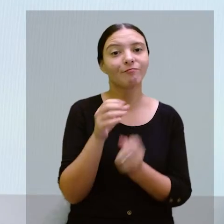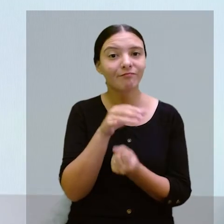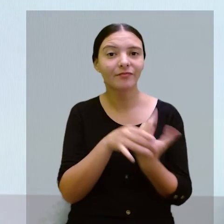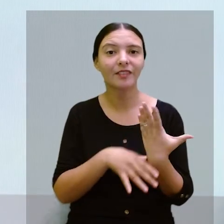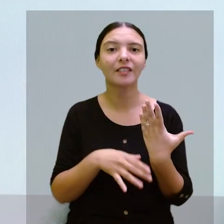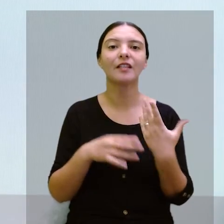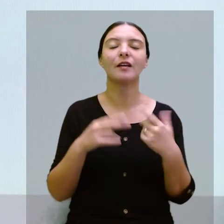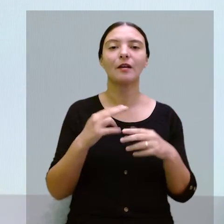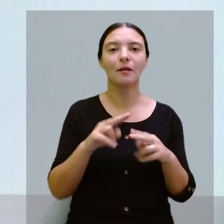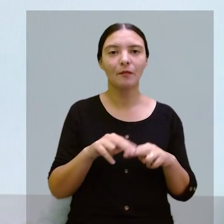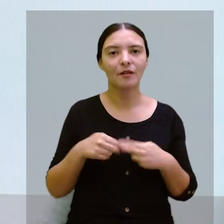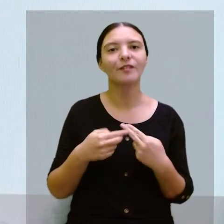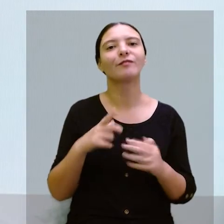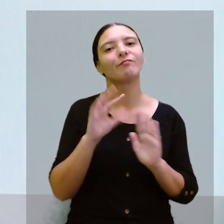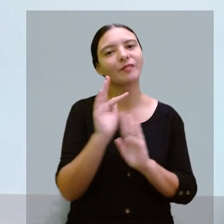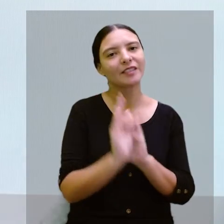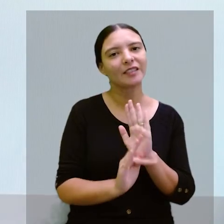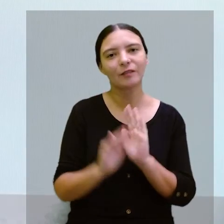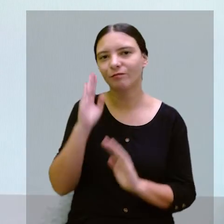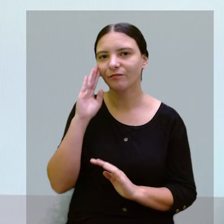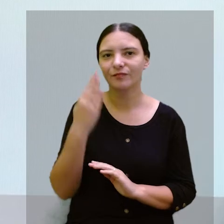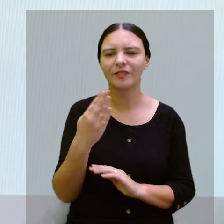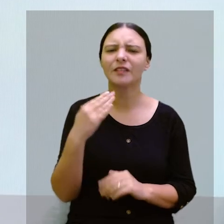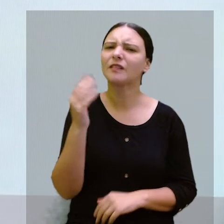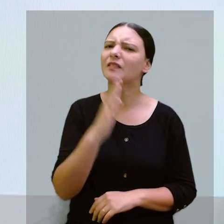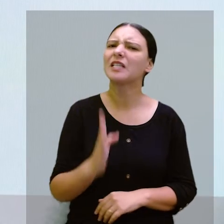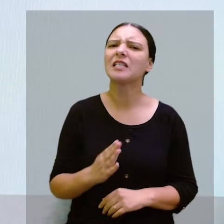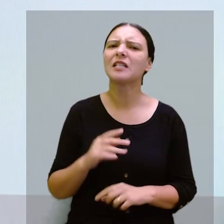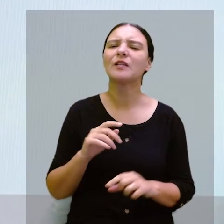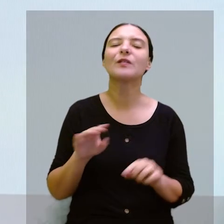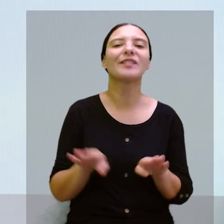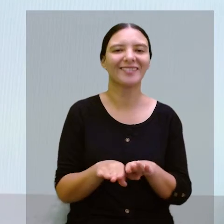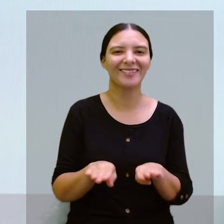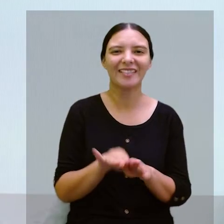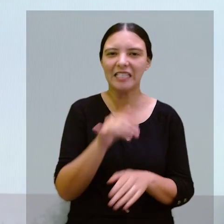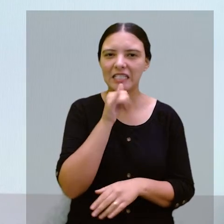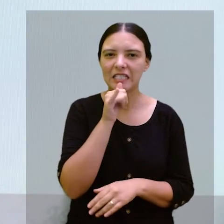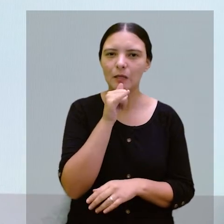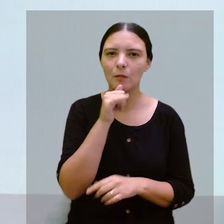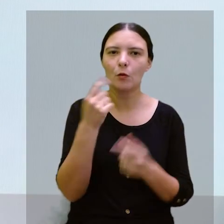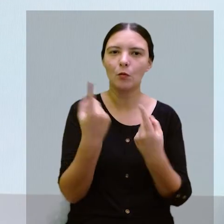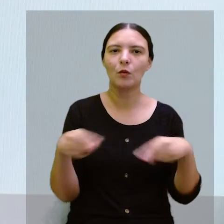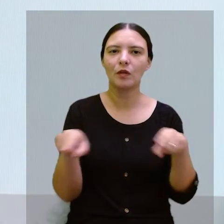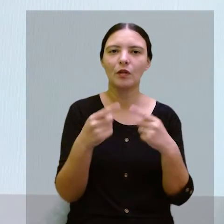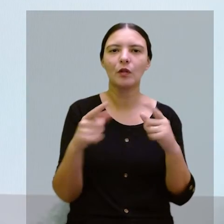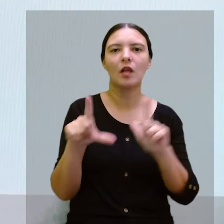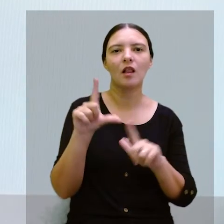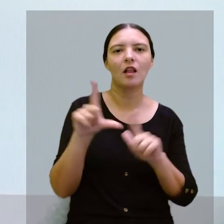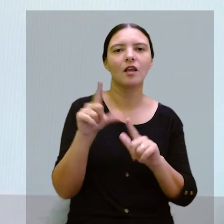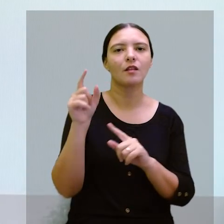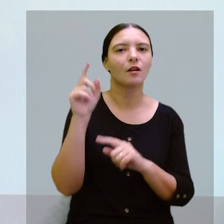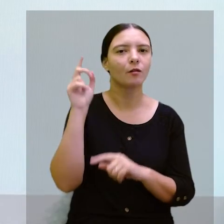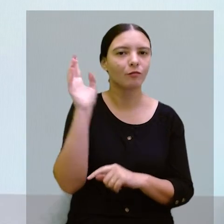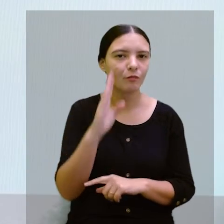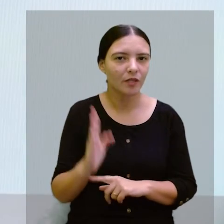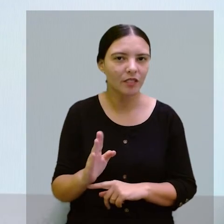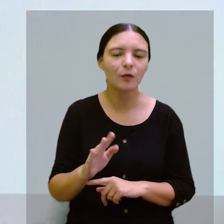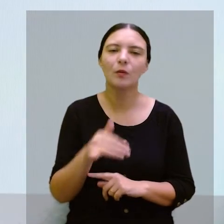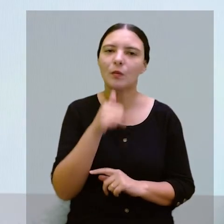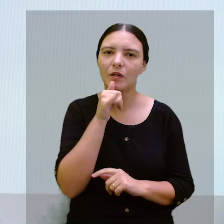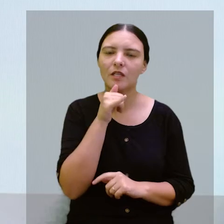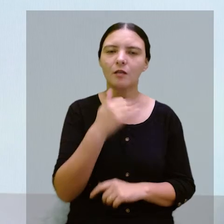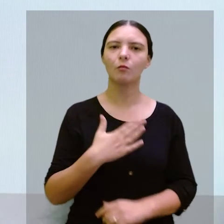partir desses textos fundamentais. O que é ser brasileiro também? O hino nacional, por exemplo, constrói uma identidade de brasileiro,